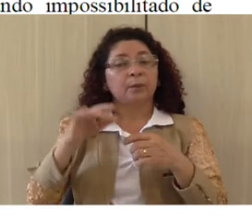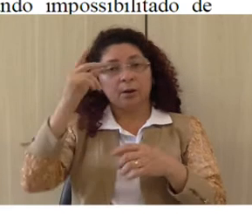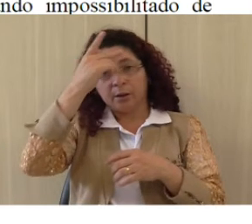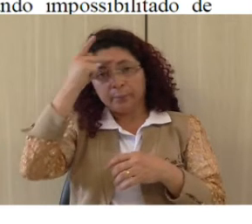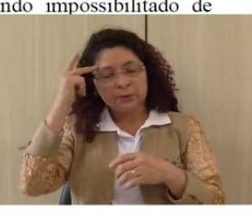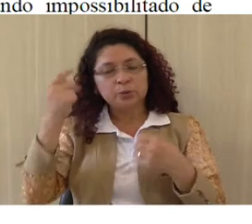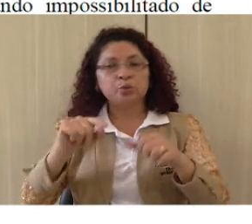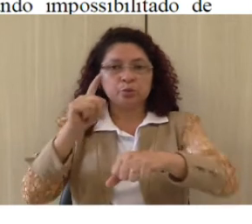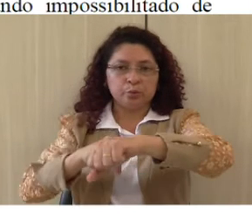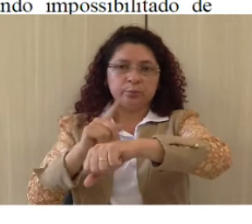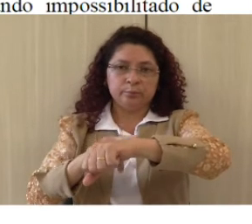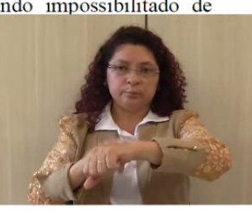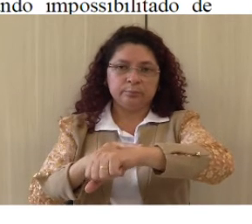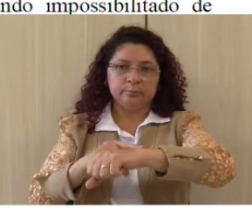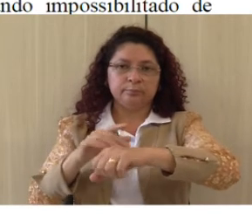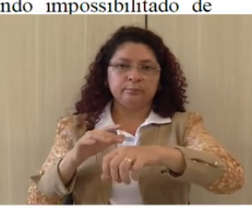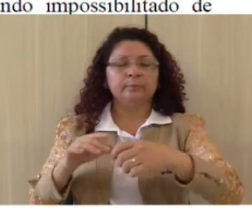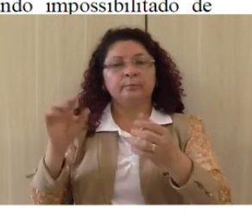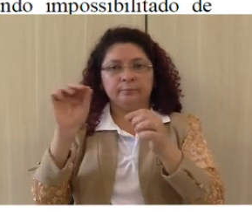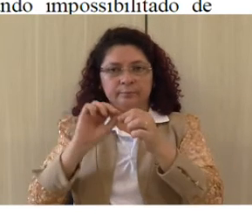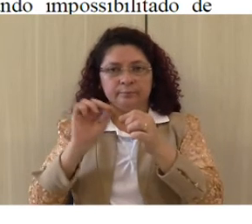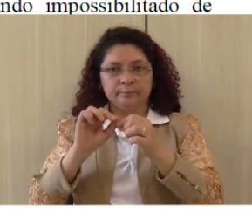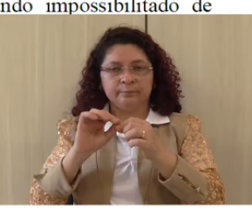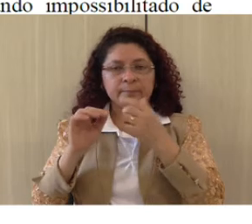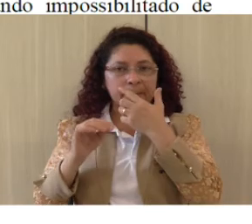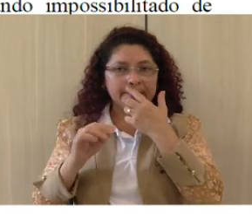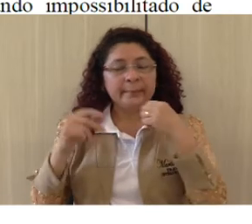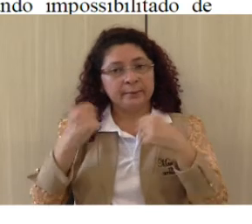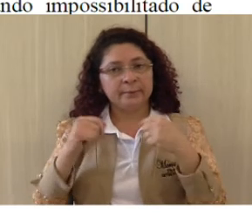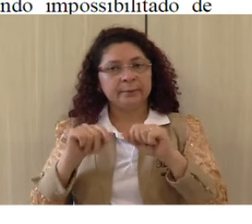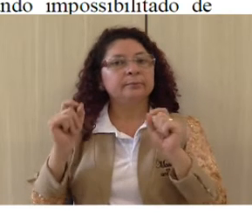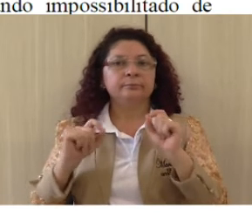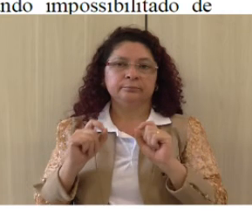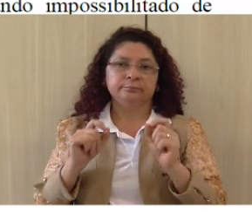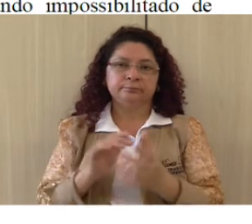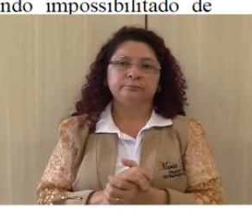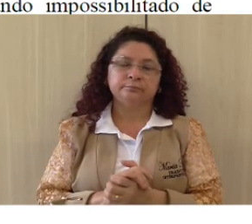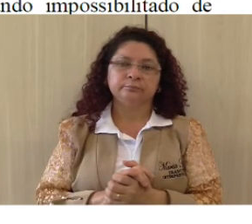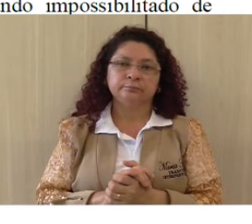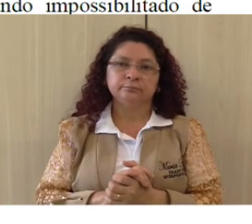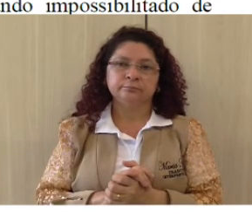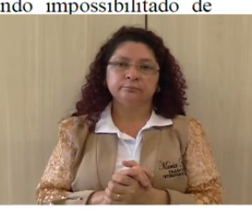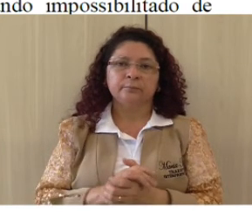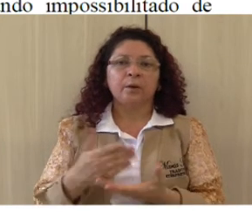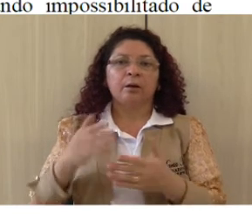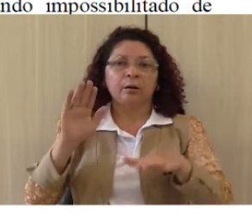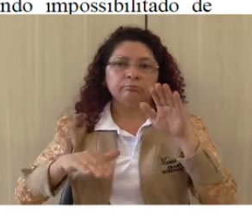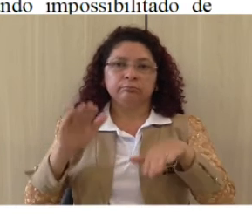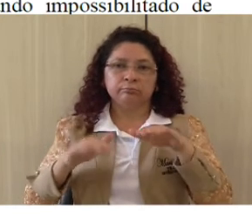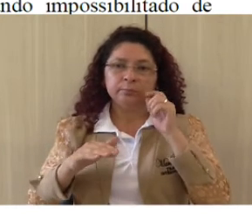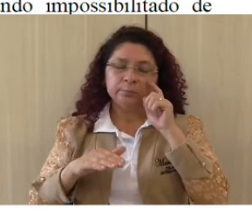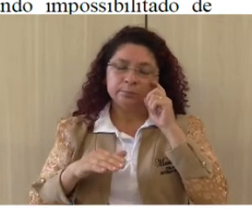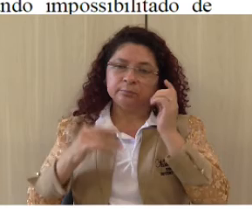de tempo adicional para a realização da entrevista deverá requerê-lo durante o período de